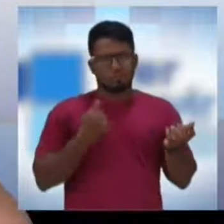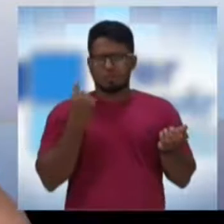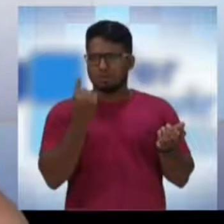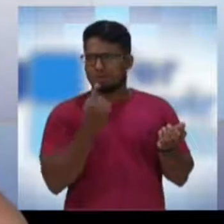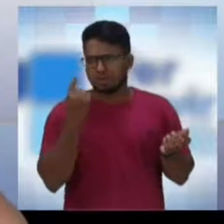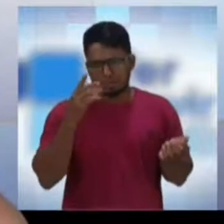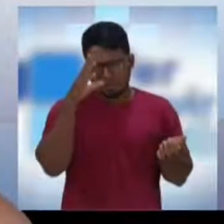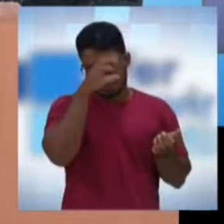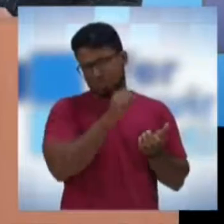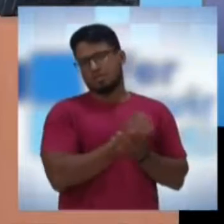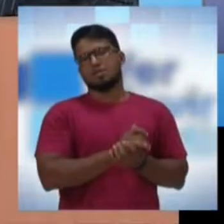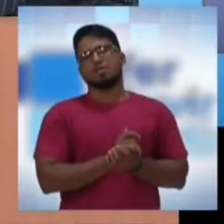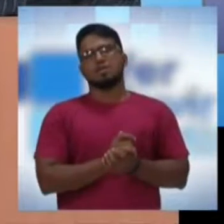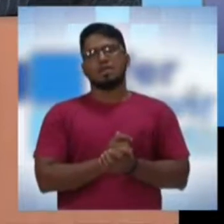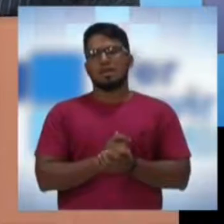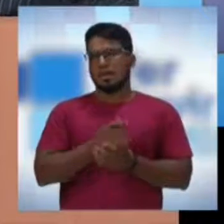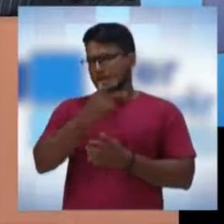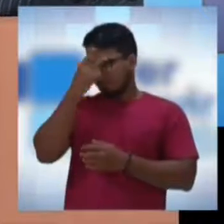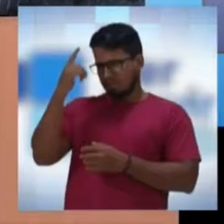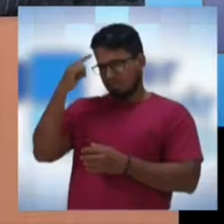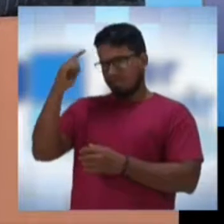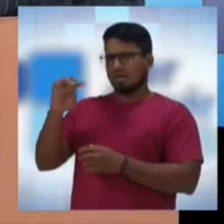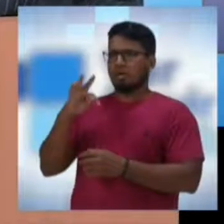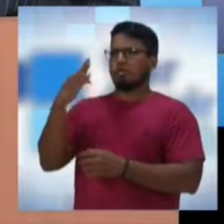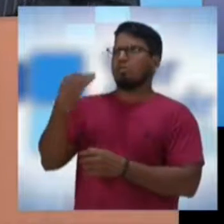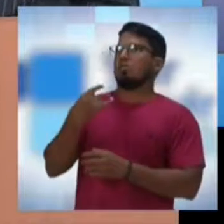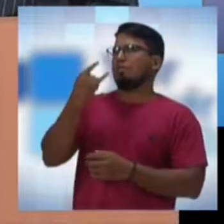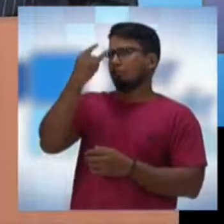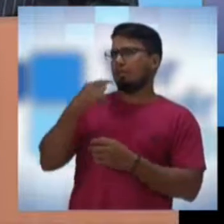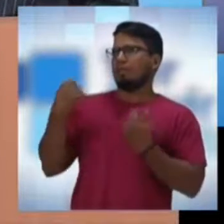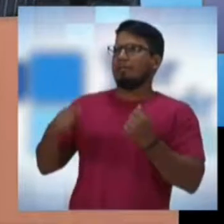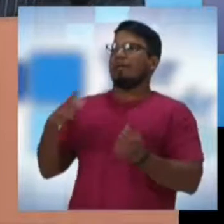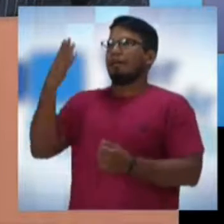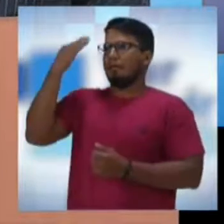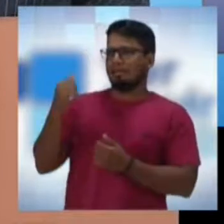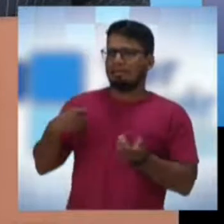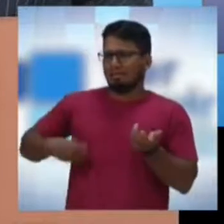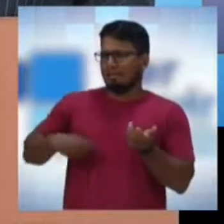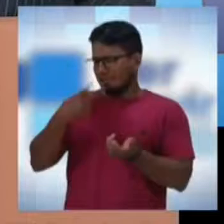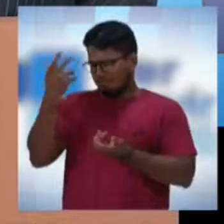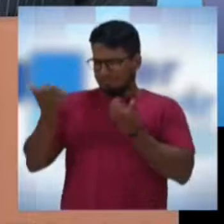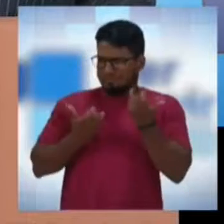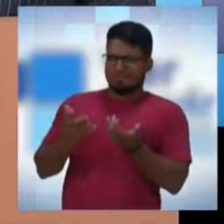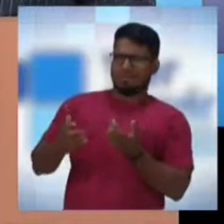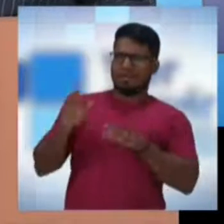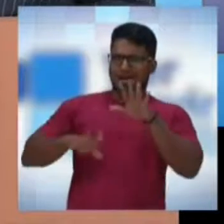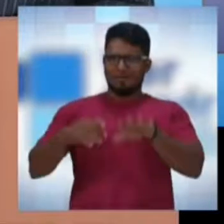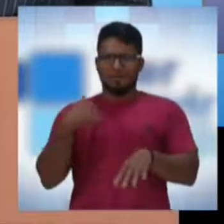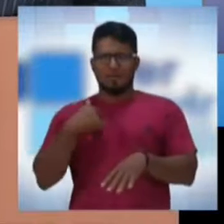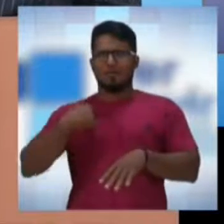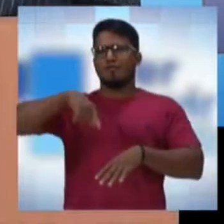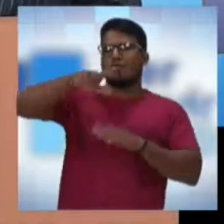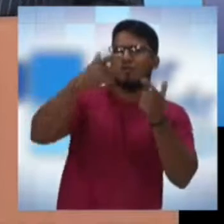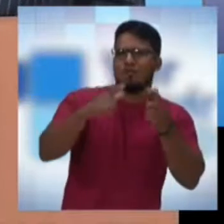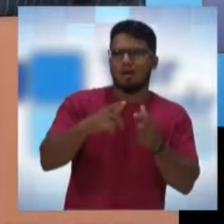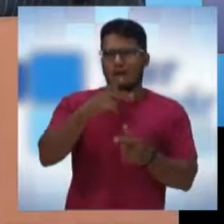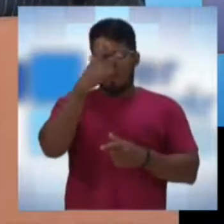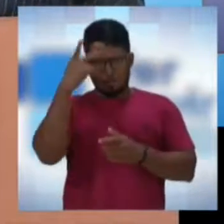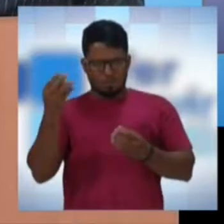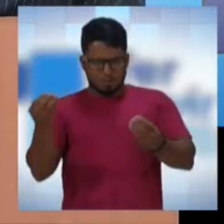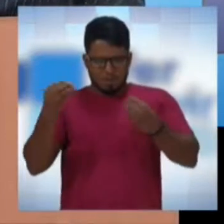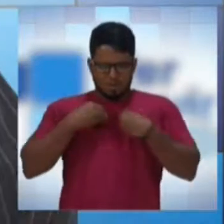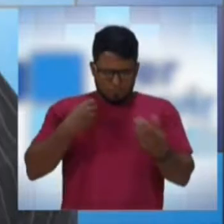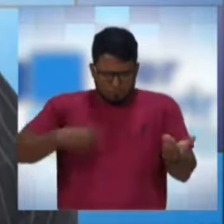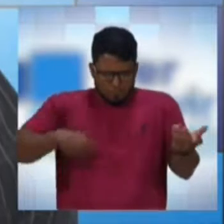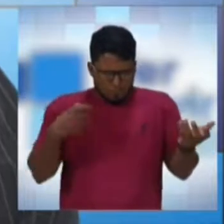E normalmente as pessoas pensam que todo cego tem que saber tocar, né? É. Aí eu tô num lugar, um belo dia me deram um